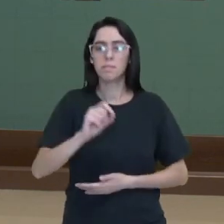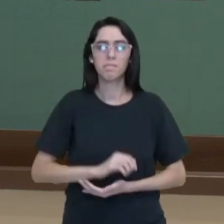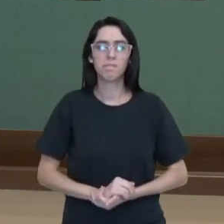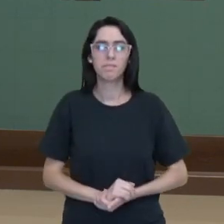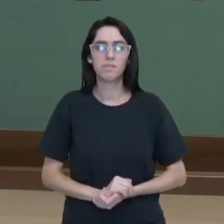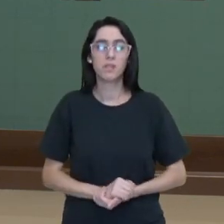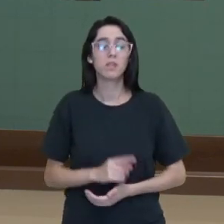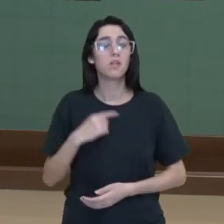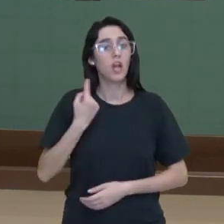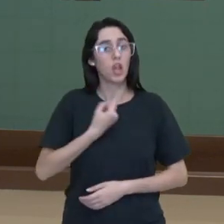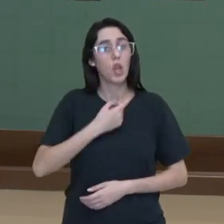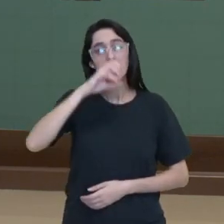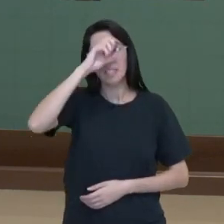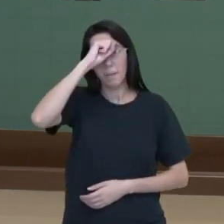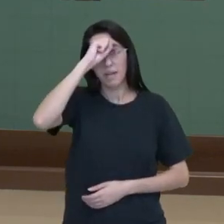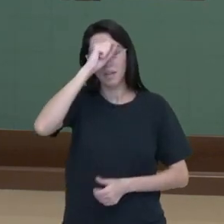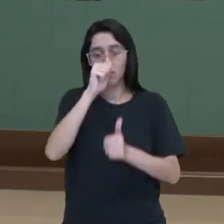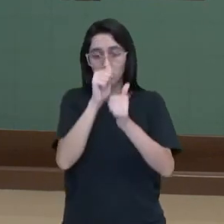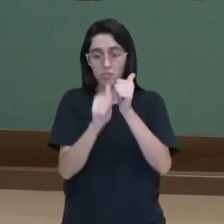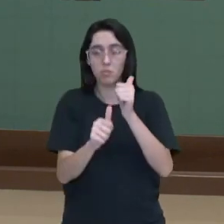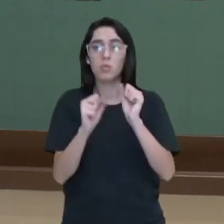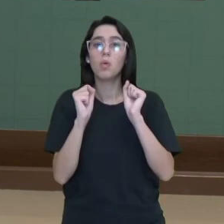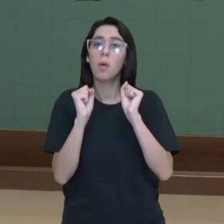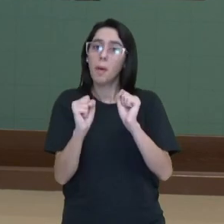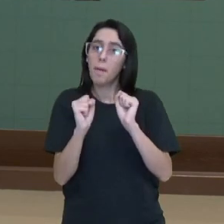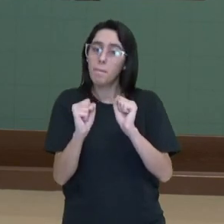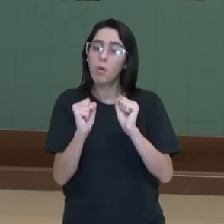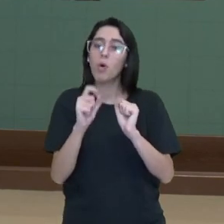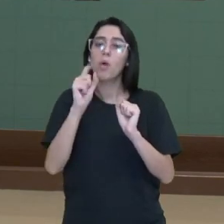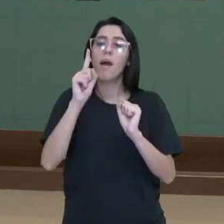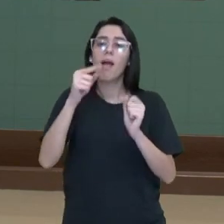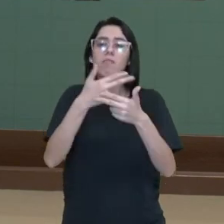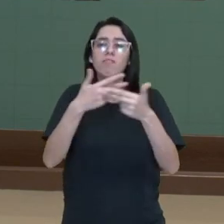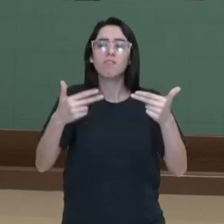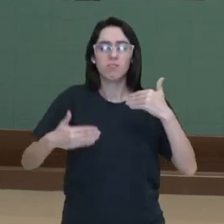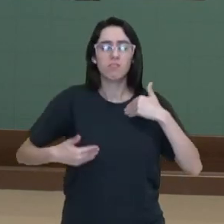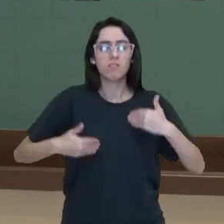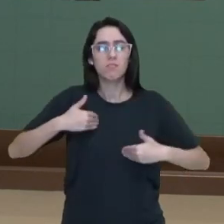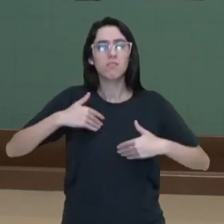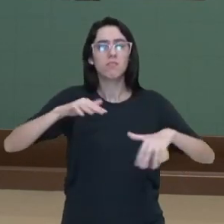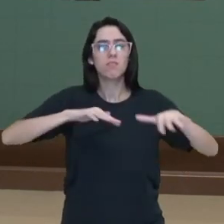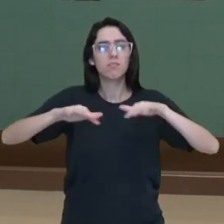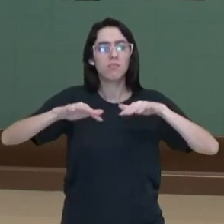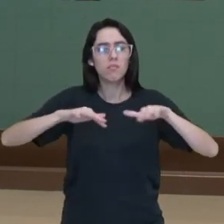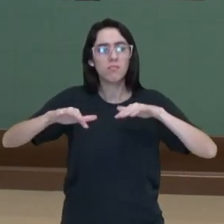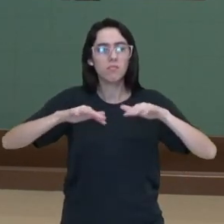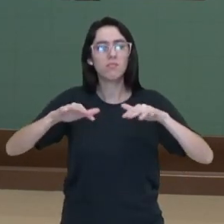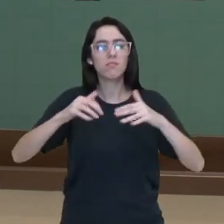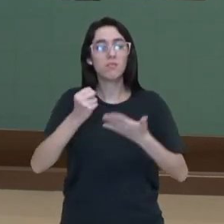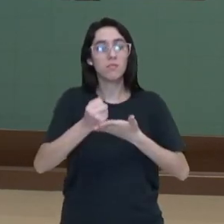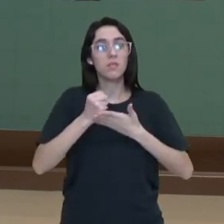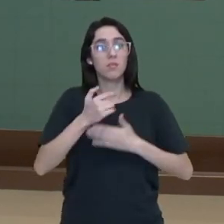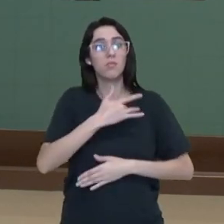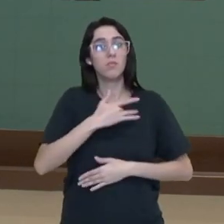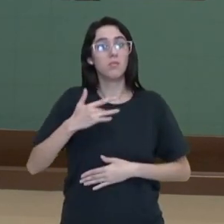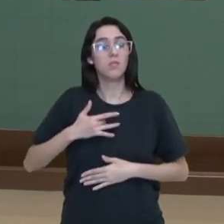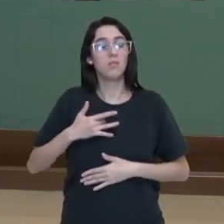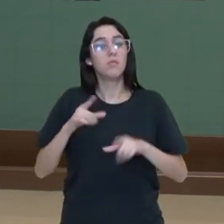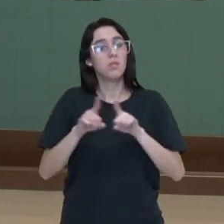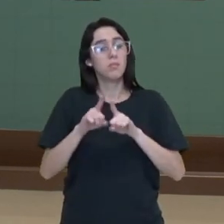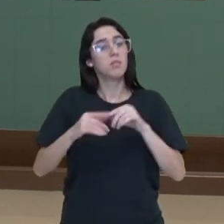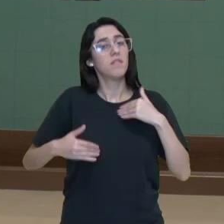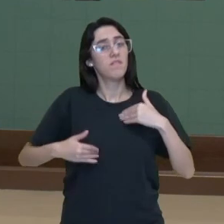Aprendemos que os esportes podem ser definidos como atividades físicas que visam equilibrar a saúde ou melhorar a aptidão